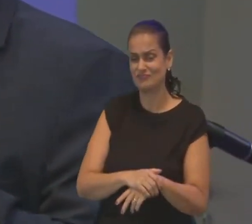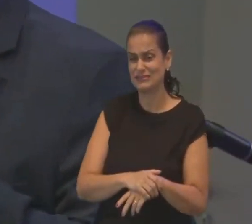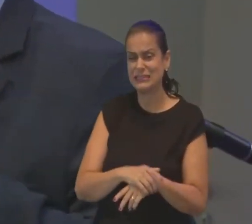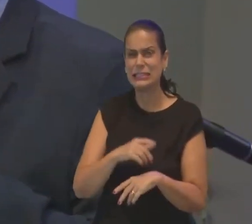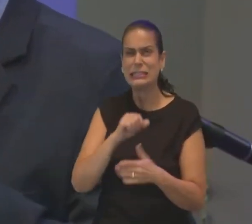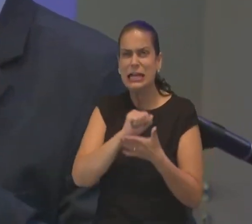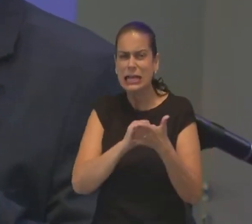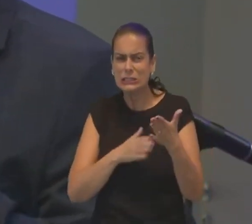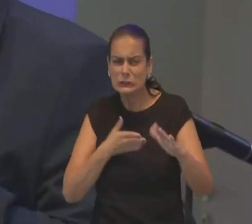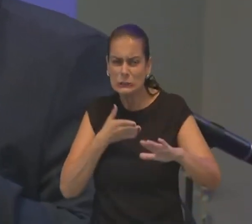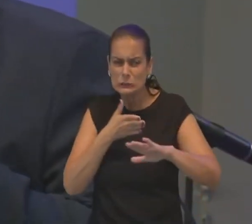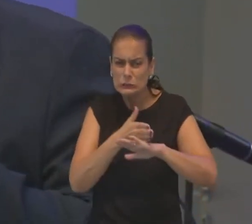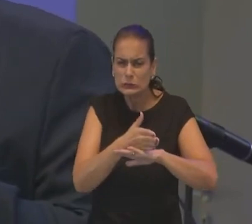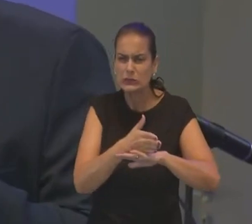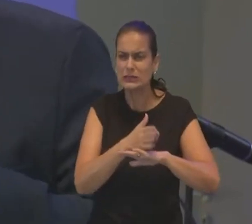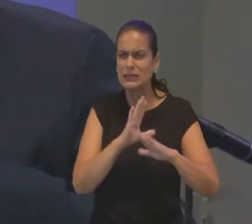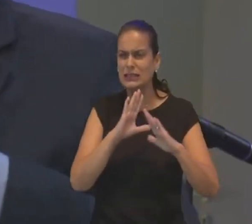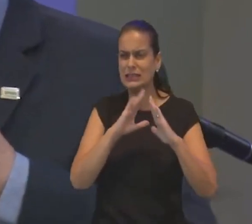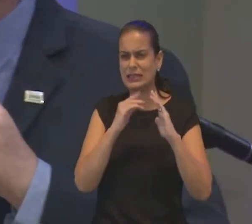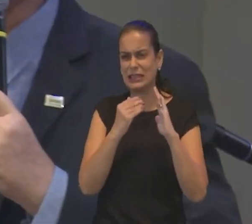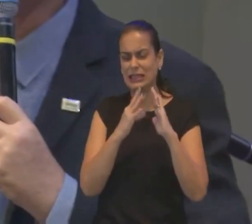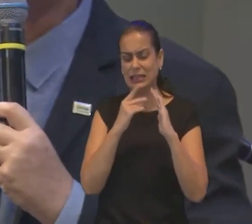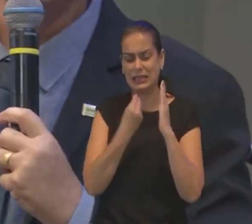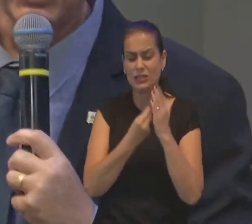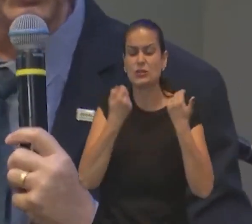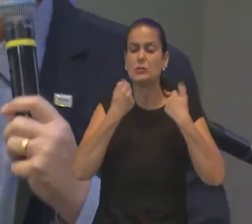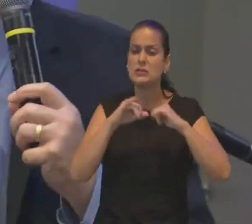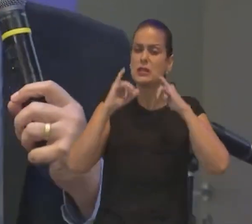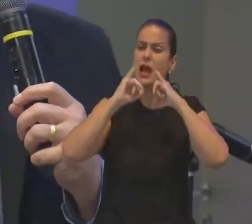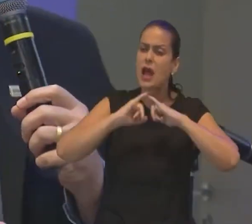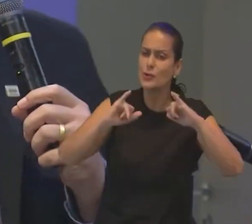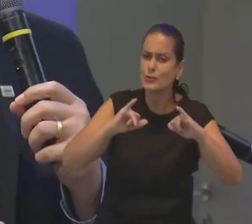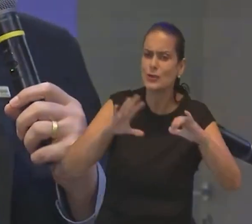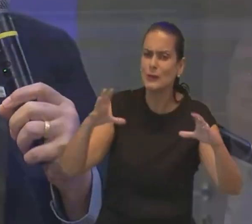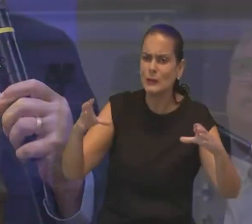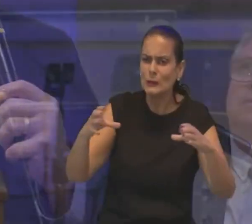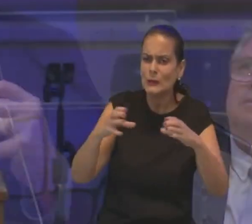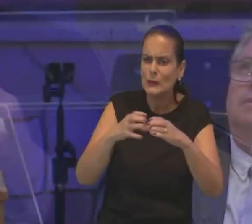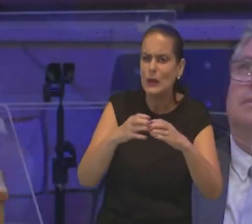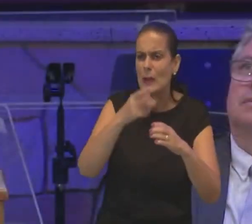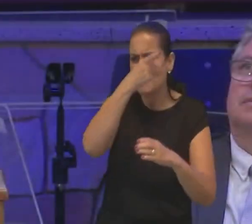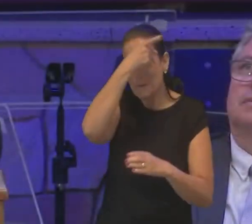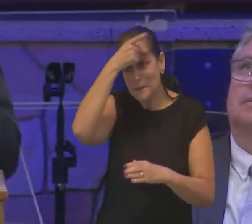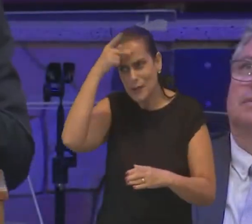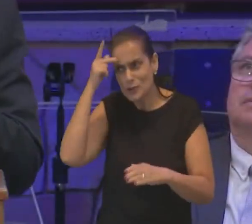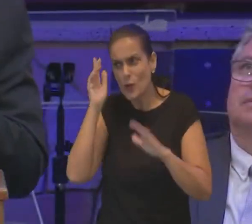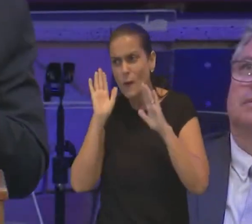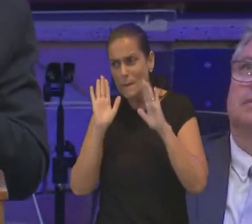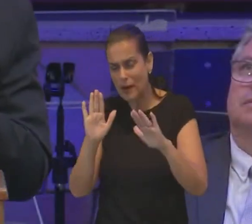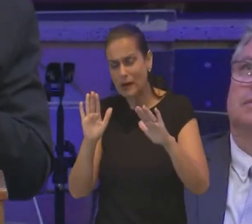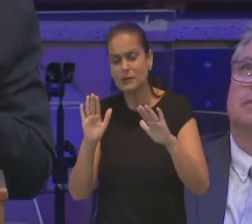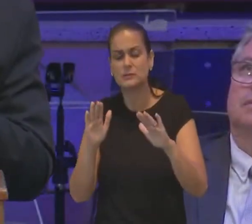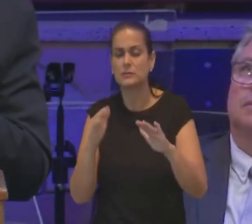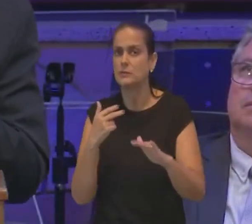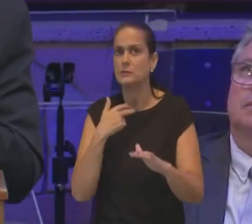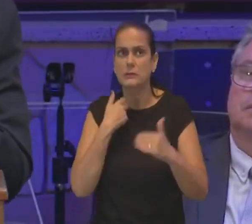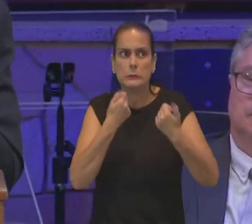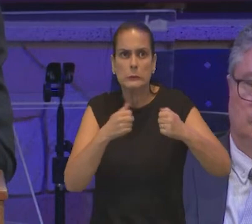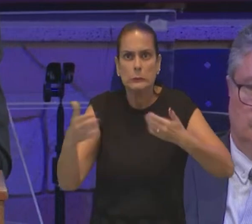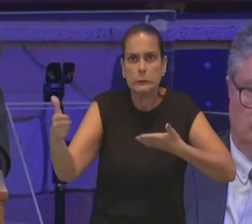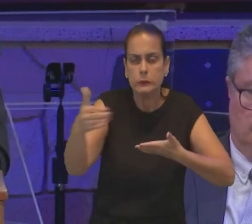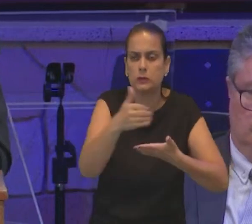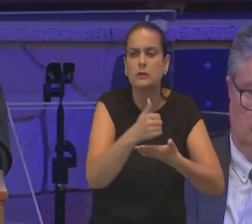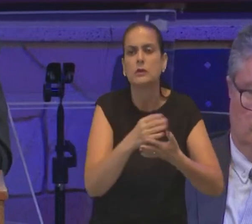da igreja, a gente precisa divulgar, anunciar para juntar ali o pessoal, mas a gente não precisa juntar ninguém, está todo